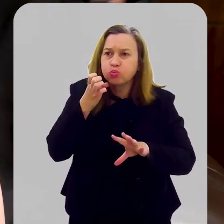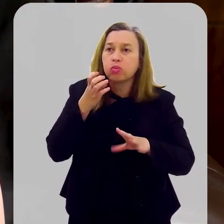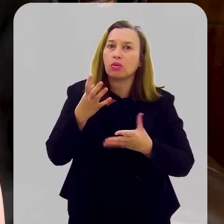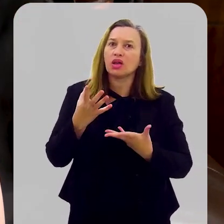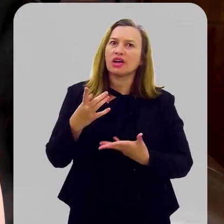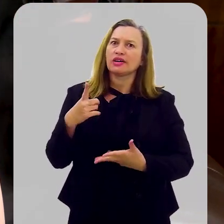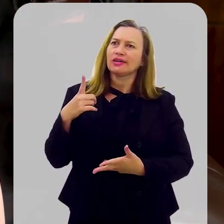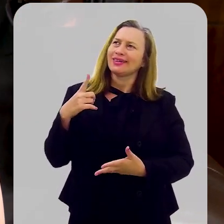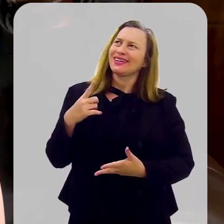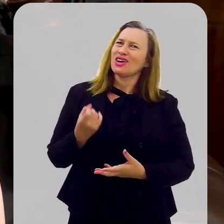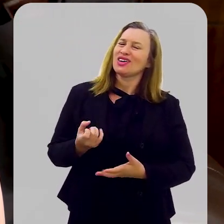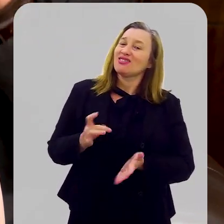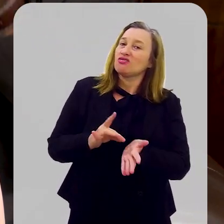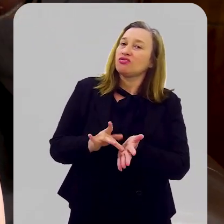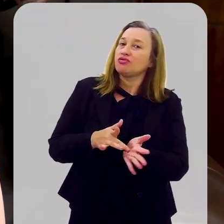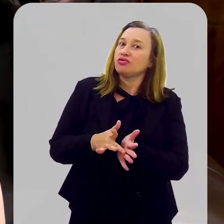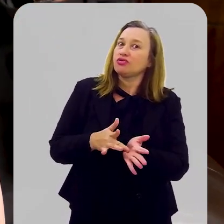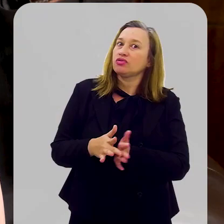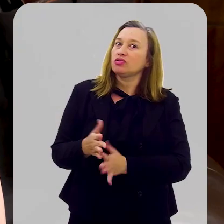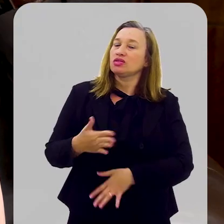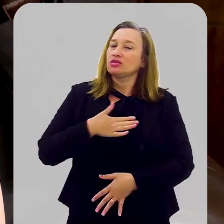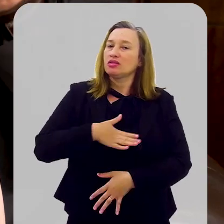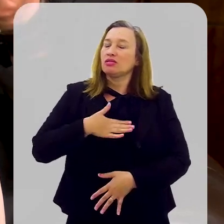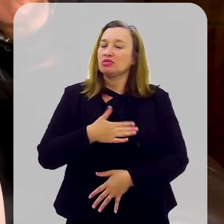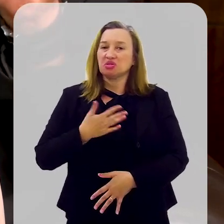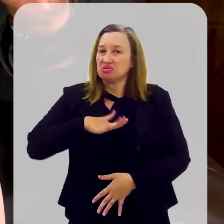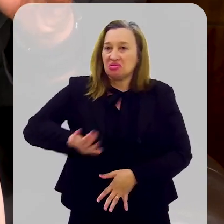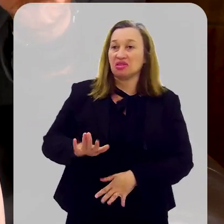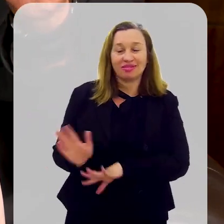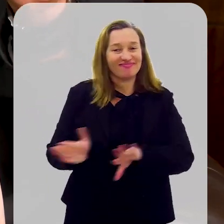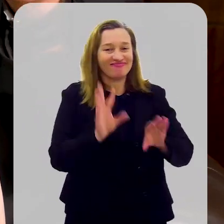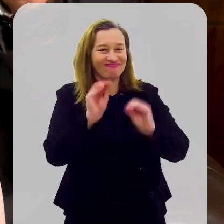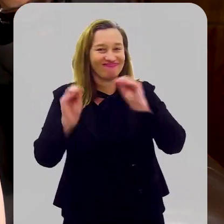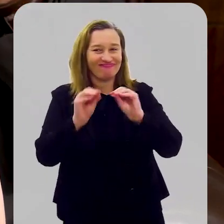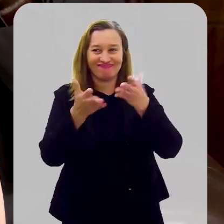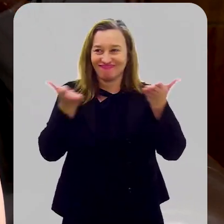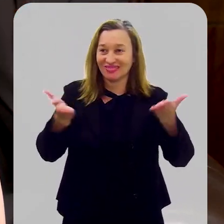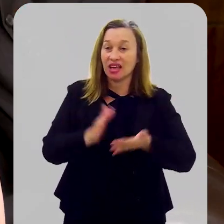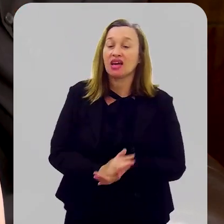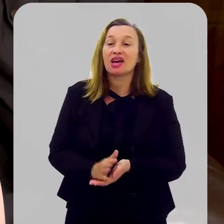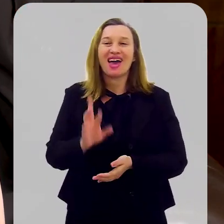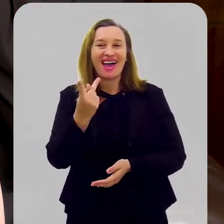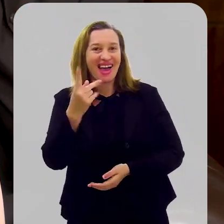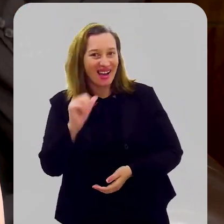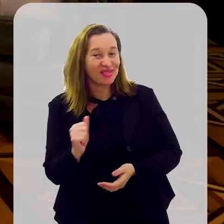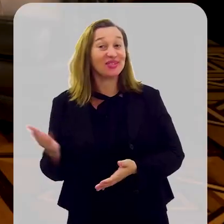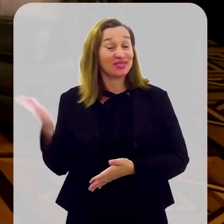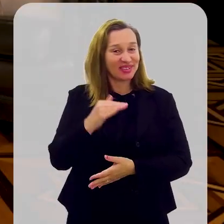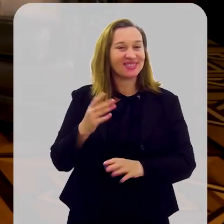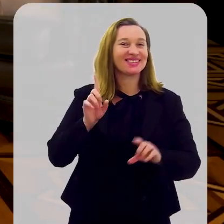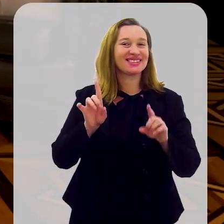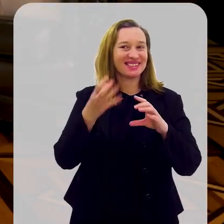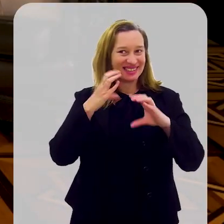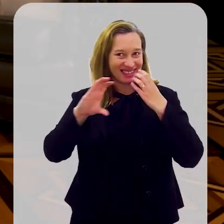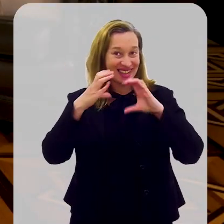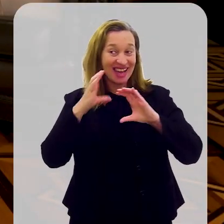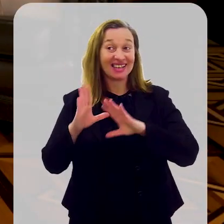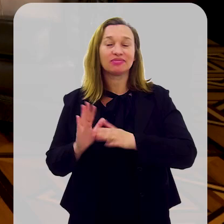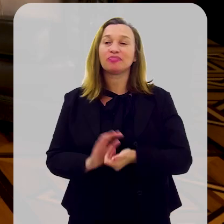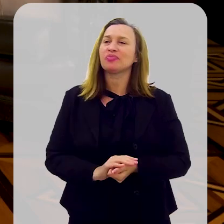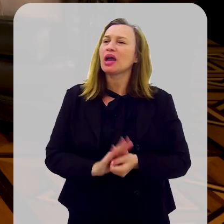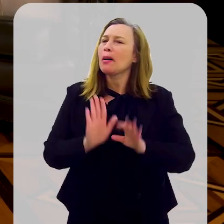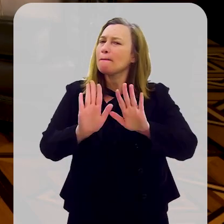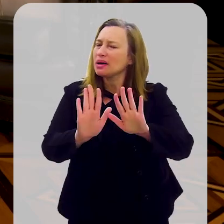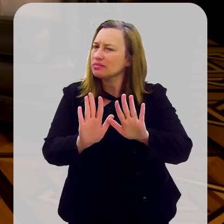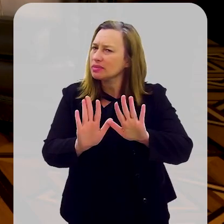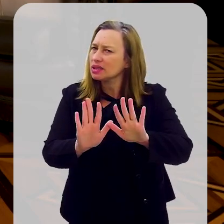chiclete. Odeio, mas eu fiz que gosto. Um beijo para todo mundo. Rafa, vamos cantar? Vamos